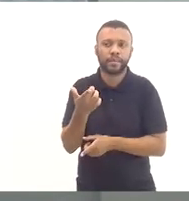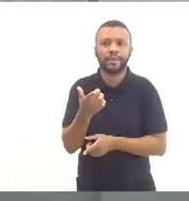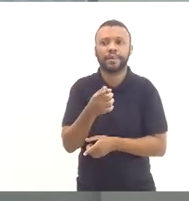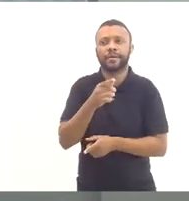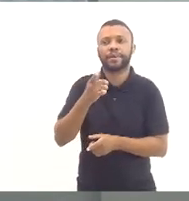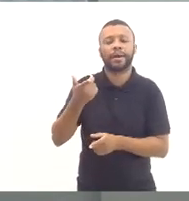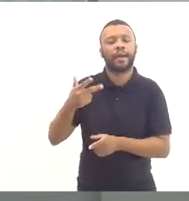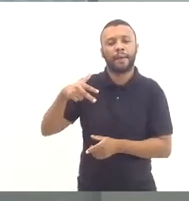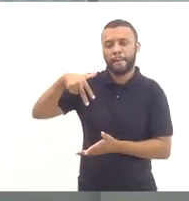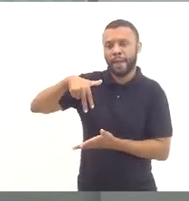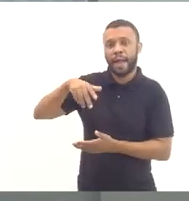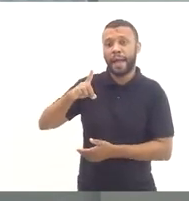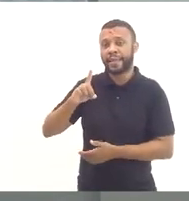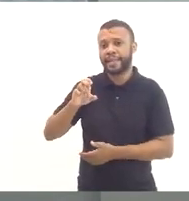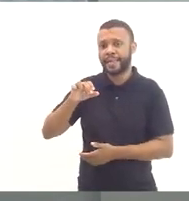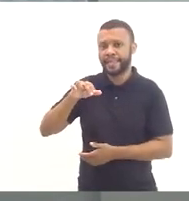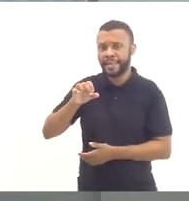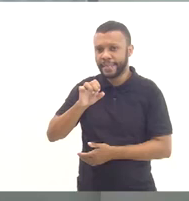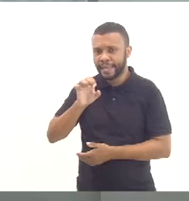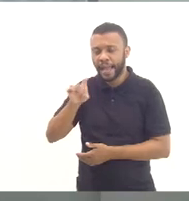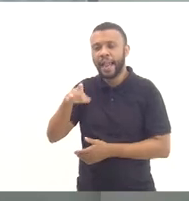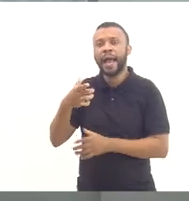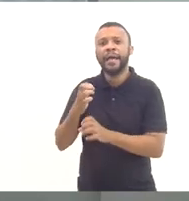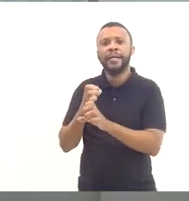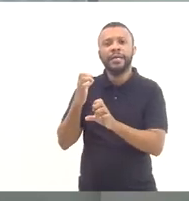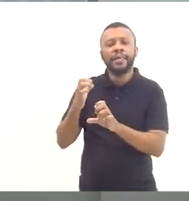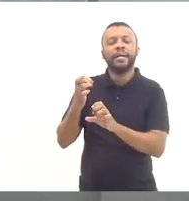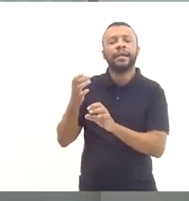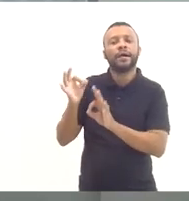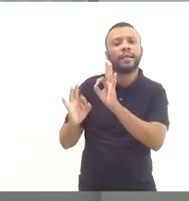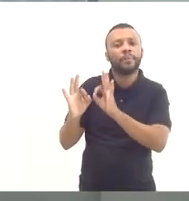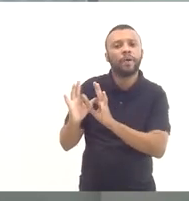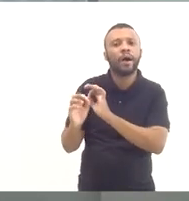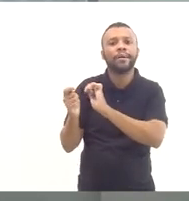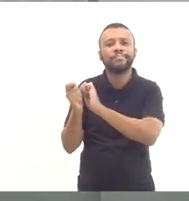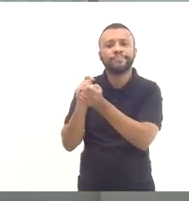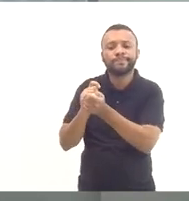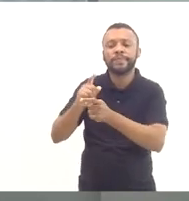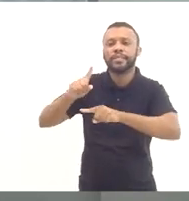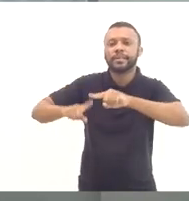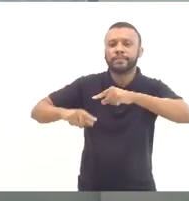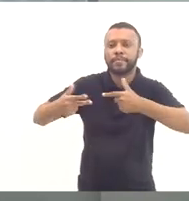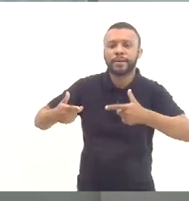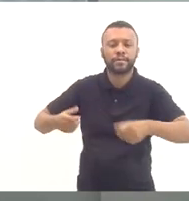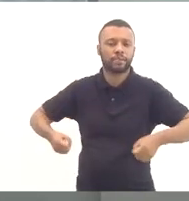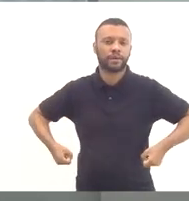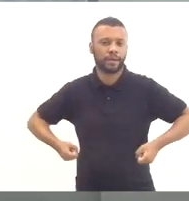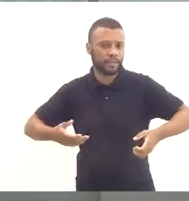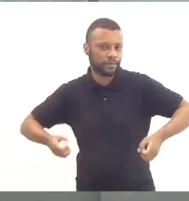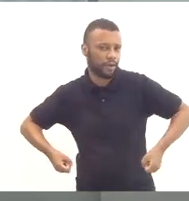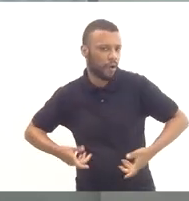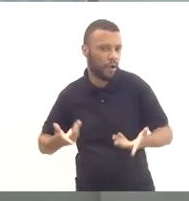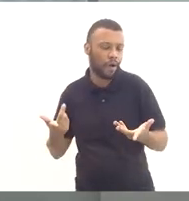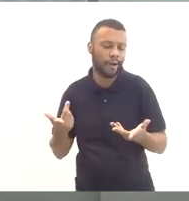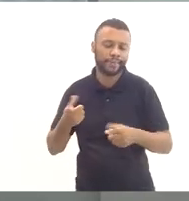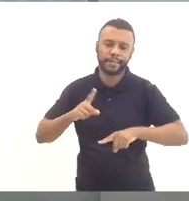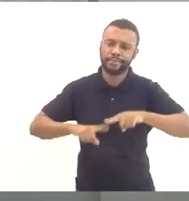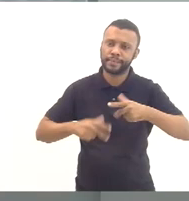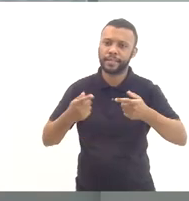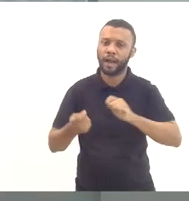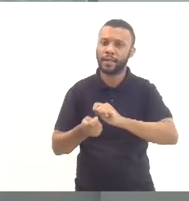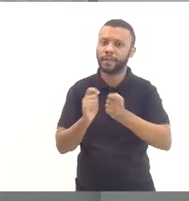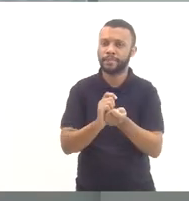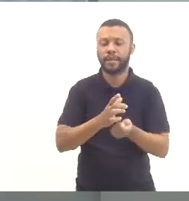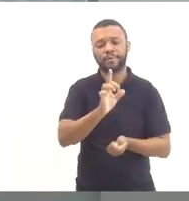a Denise que é engenheiro e ela faz aqui para mim as cadeiras de roda equipamentos em geral essas pessoas